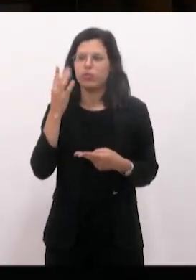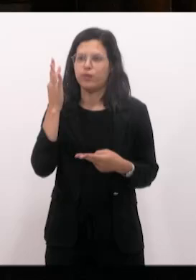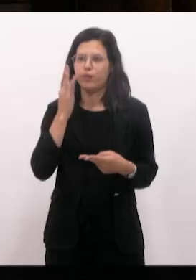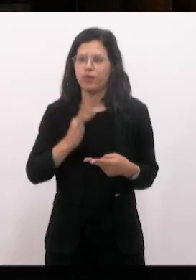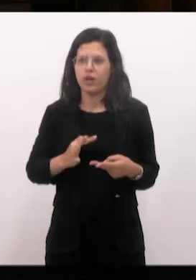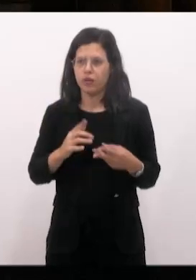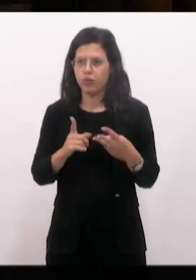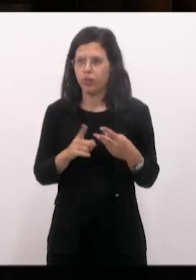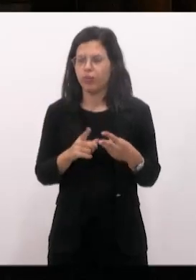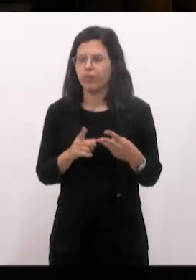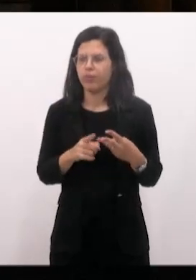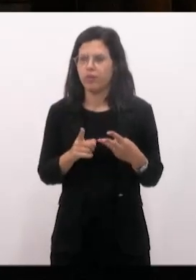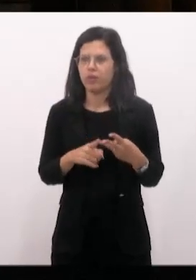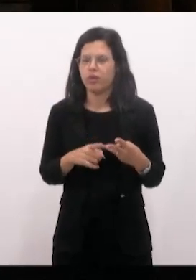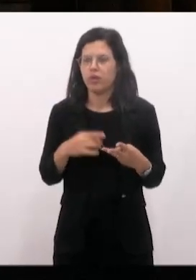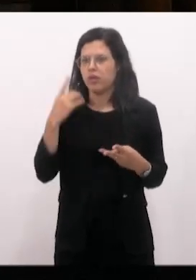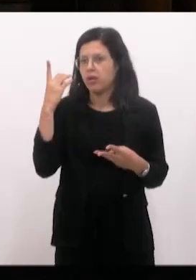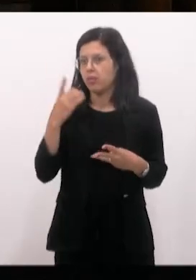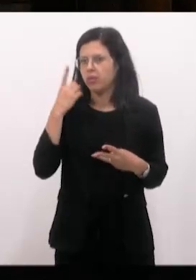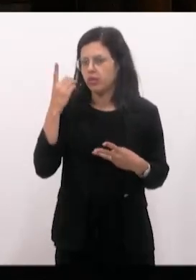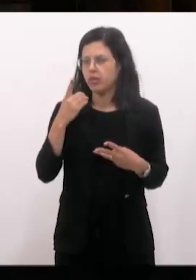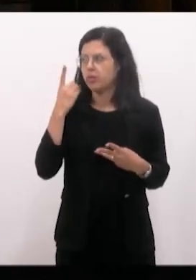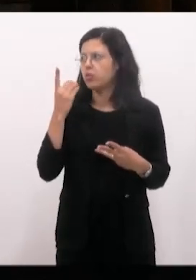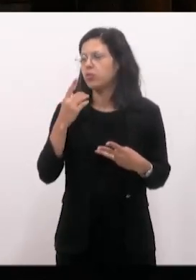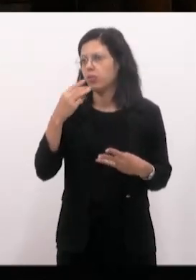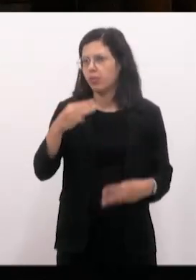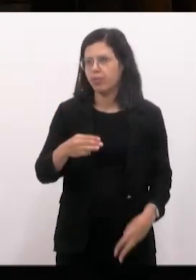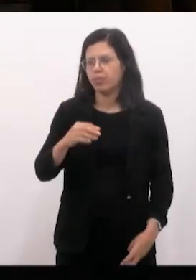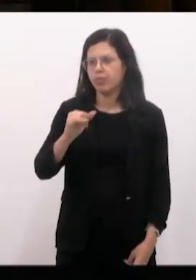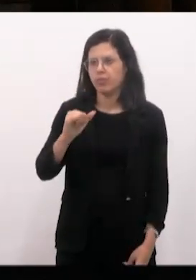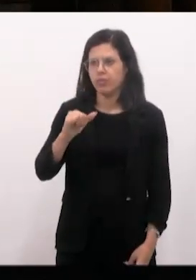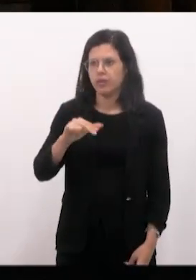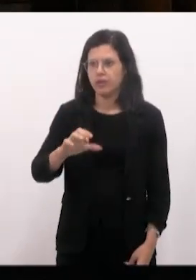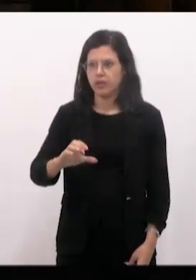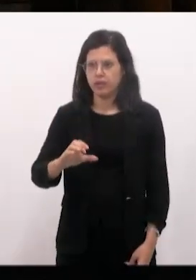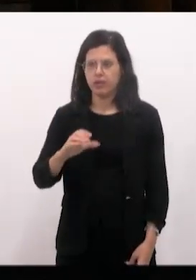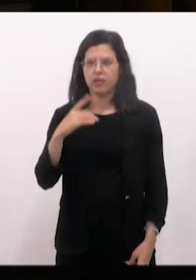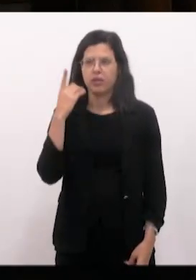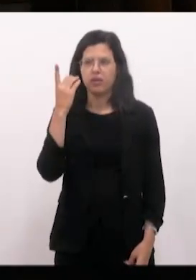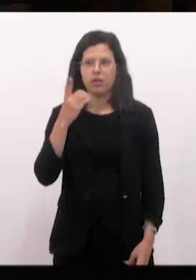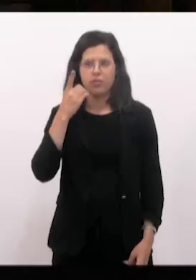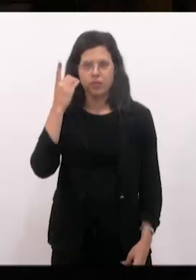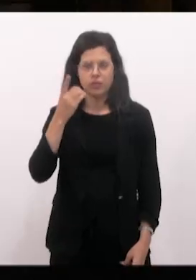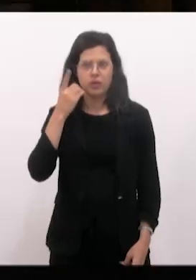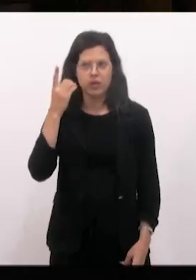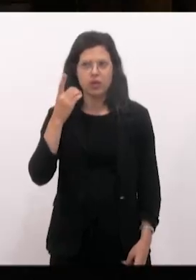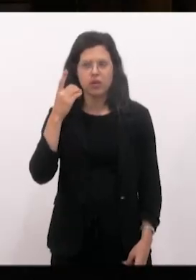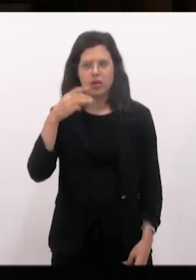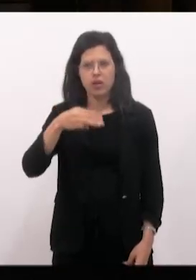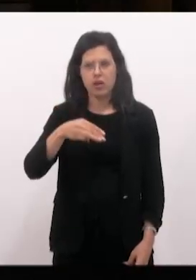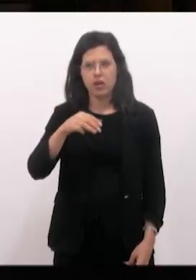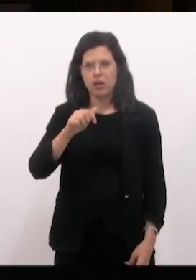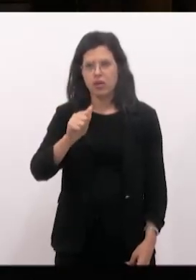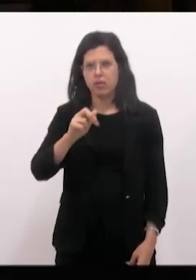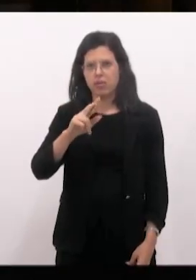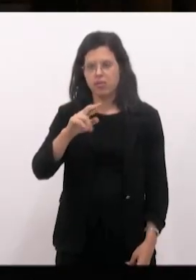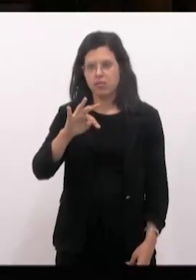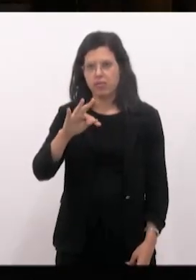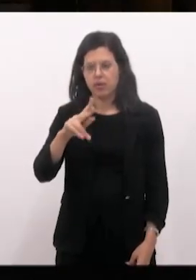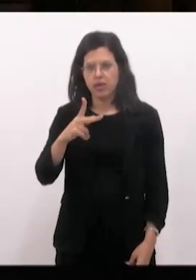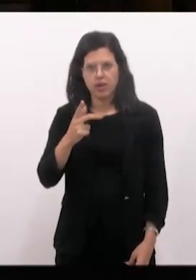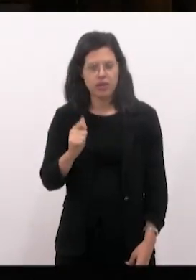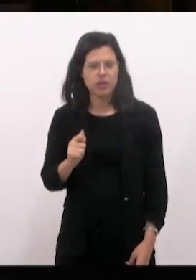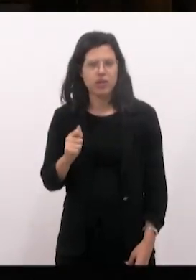Flávio Serafini, deputado Carlos Mink, deputada Marta Rocha,